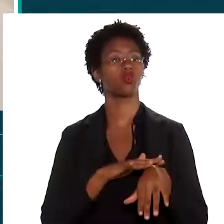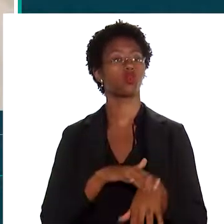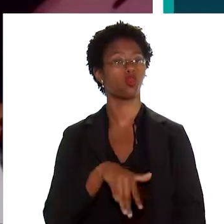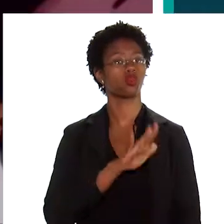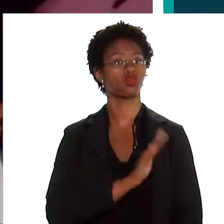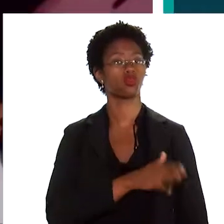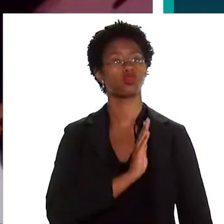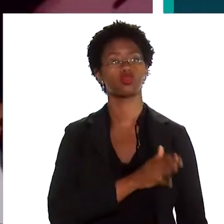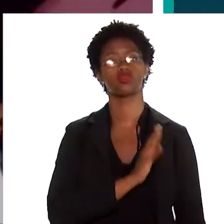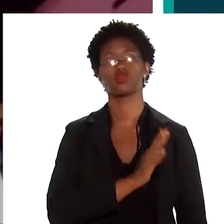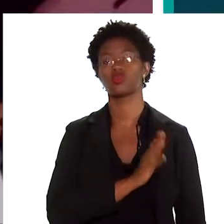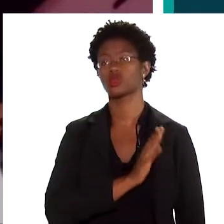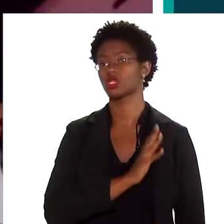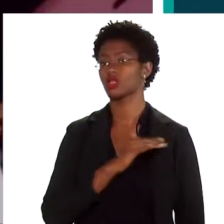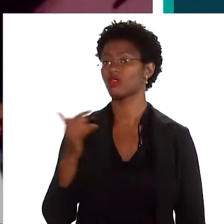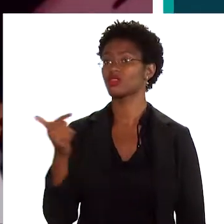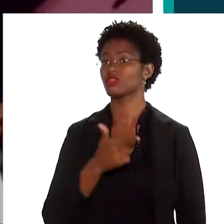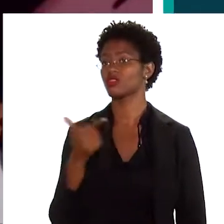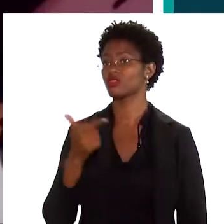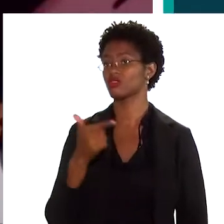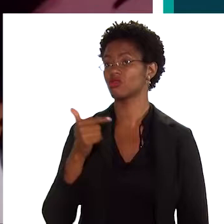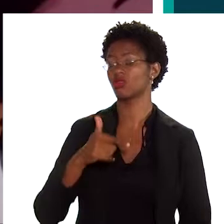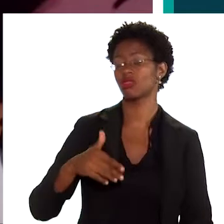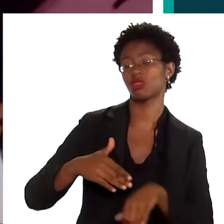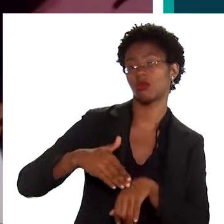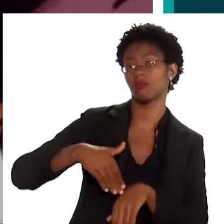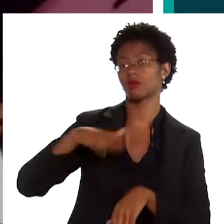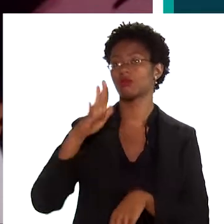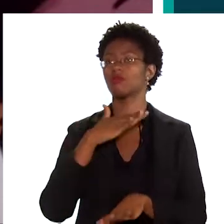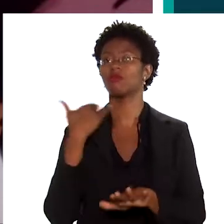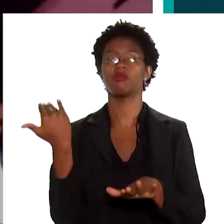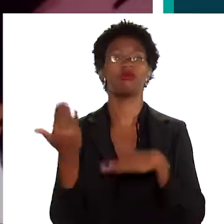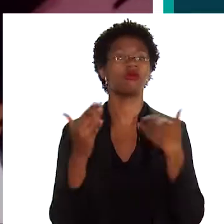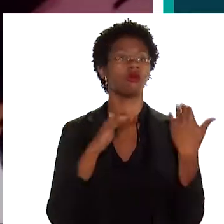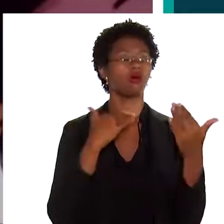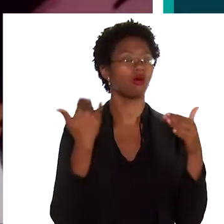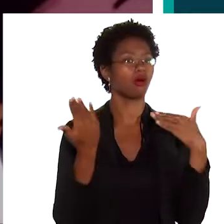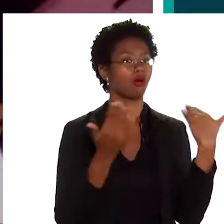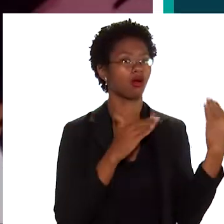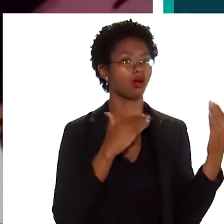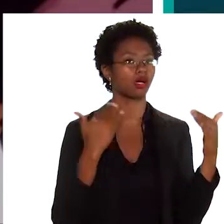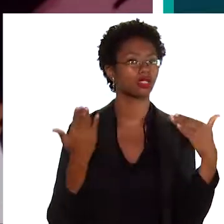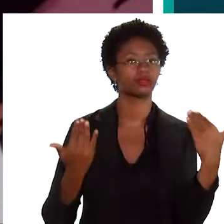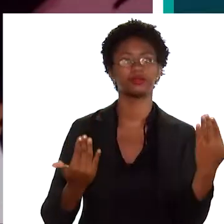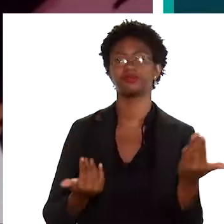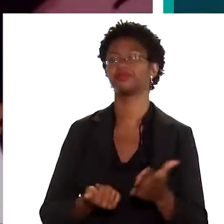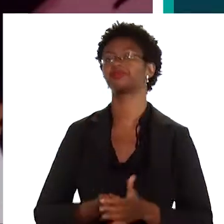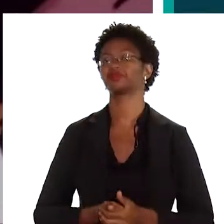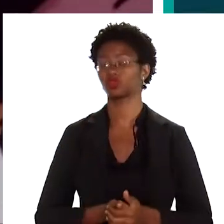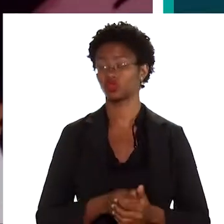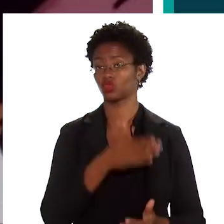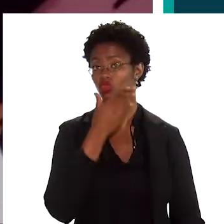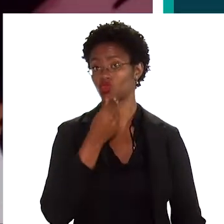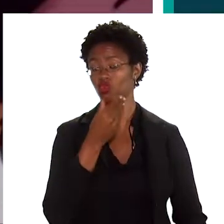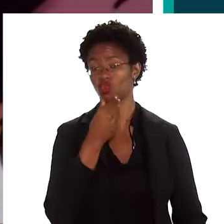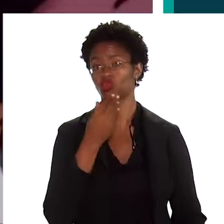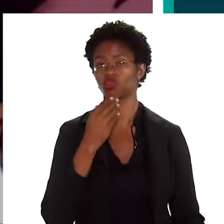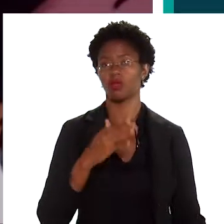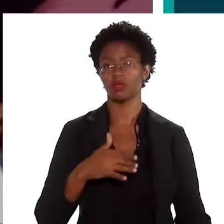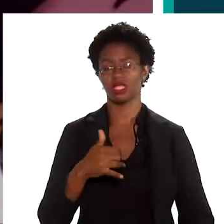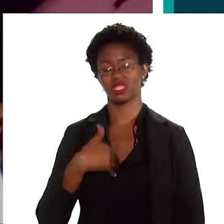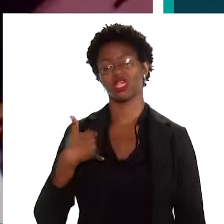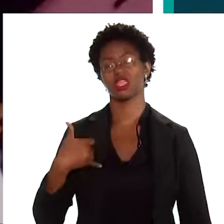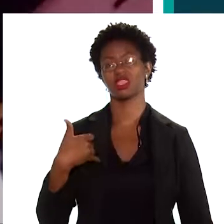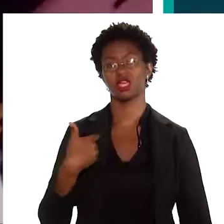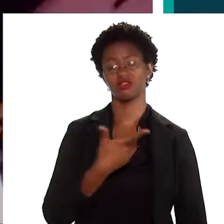cardiovasculares como a segunda maior causa de mortalidade nos homens, né, na